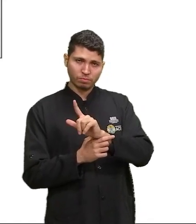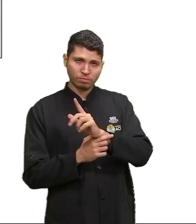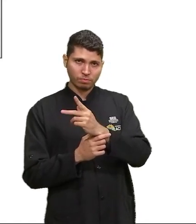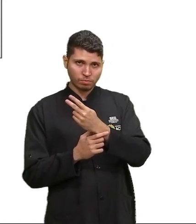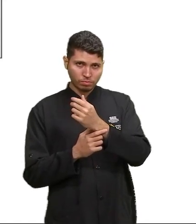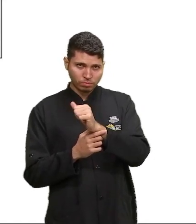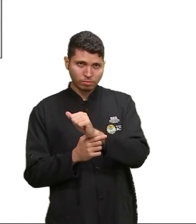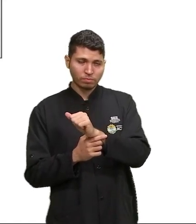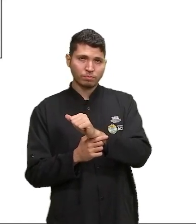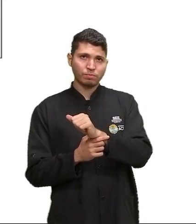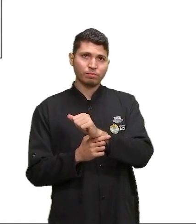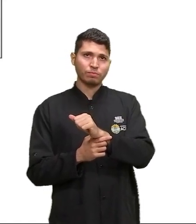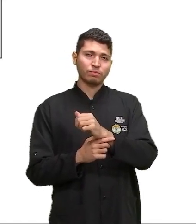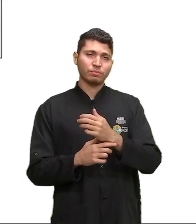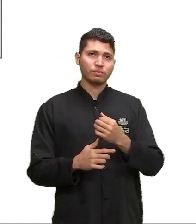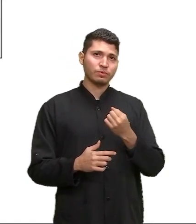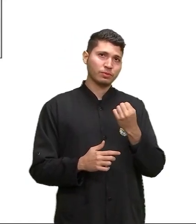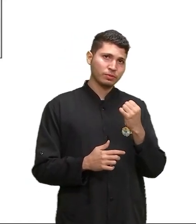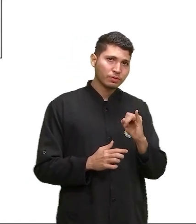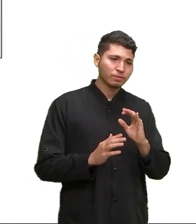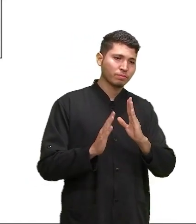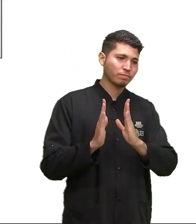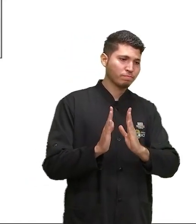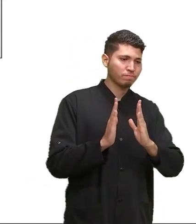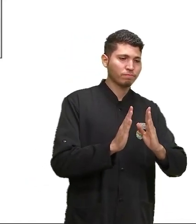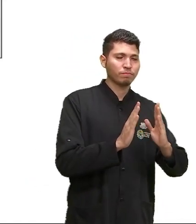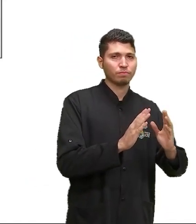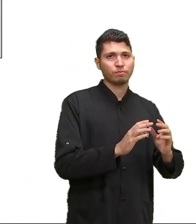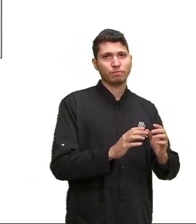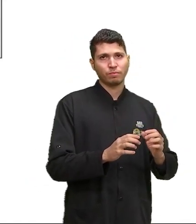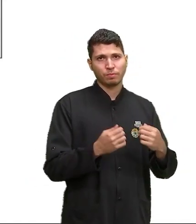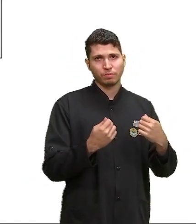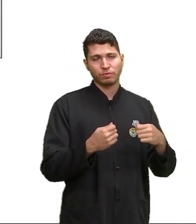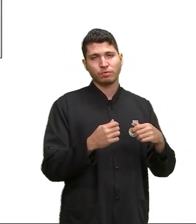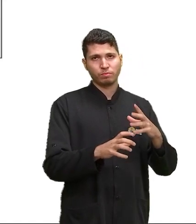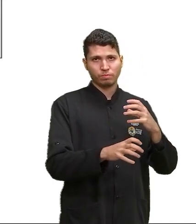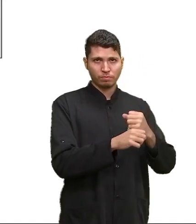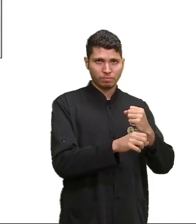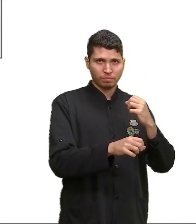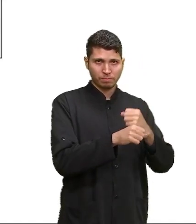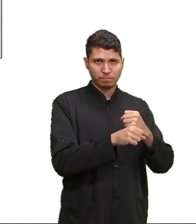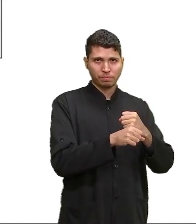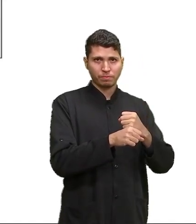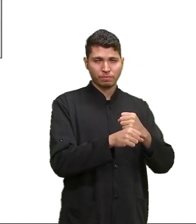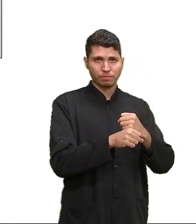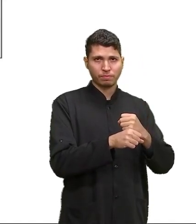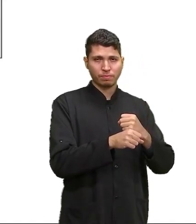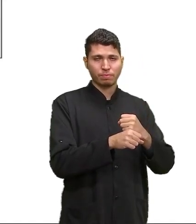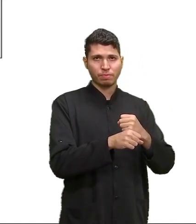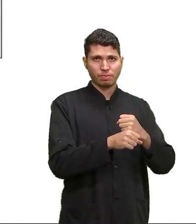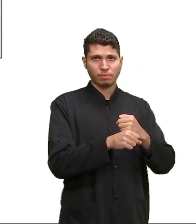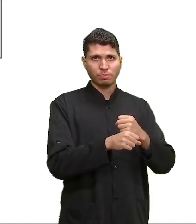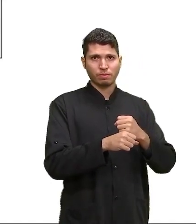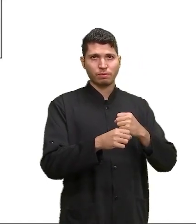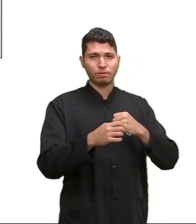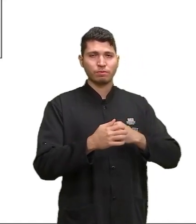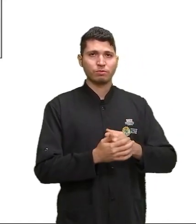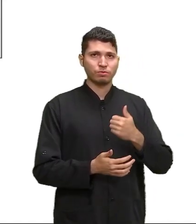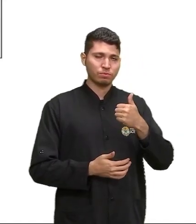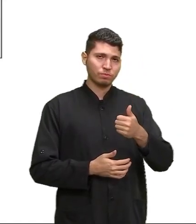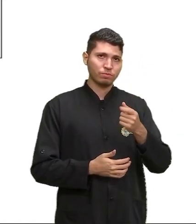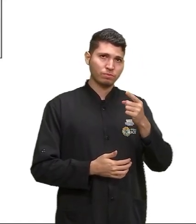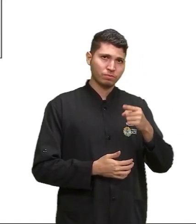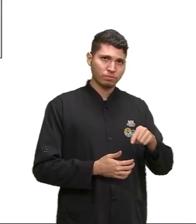uma pilha em série, a gente vai fazer o quê? Vai somar essa pilha que está em paralelo, né, essa tensão em paralelo de